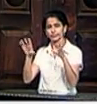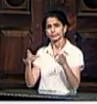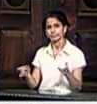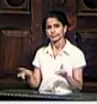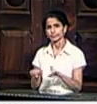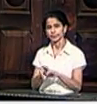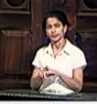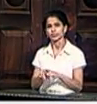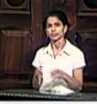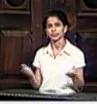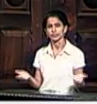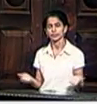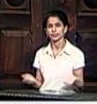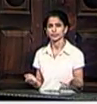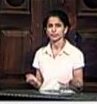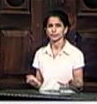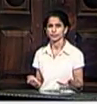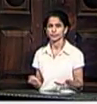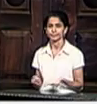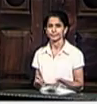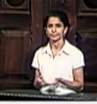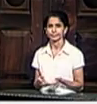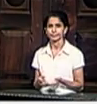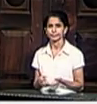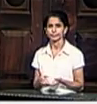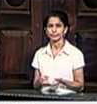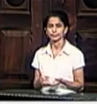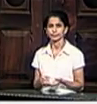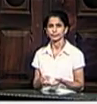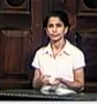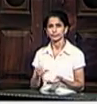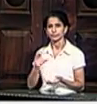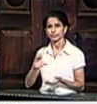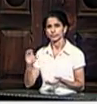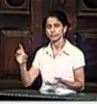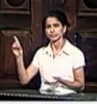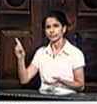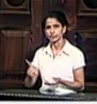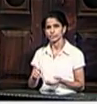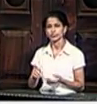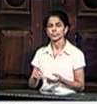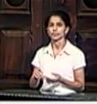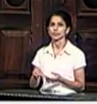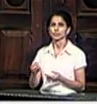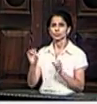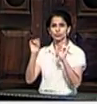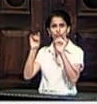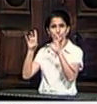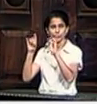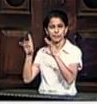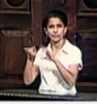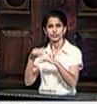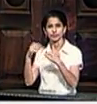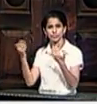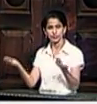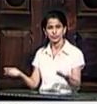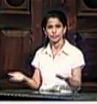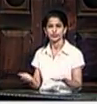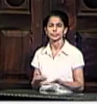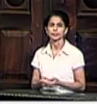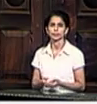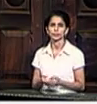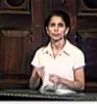gratificação, provavelmente, lá da Coordenadoria de Recursos Especiais, que tem